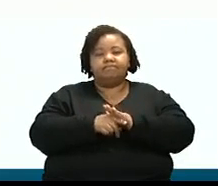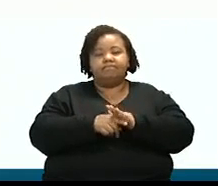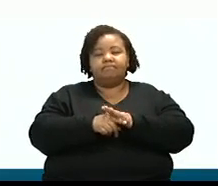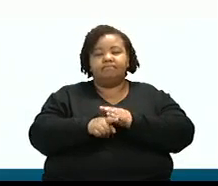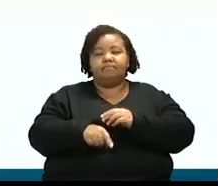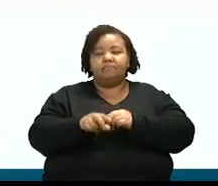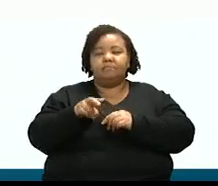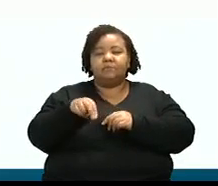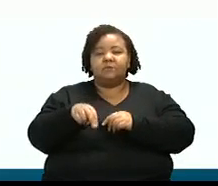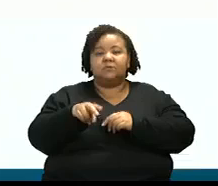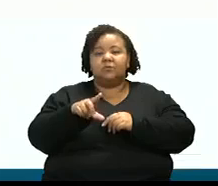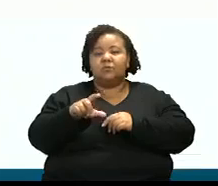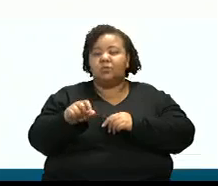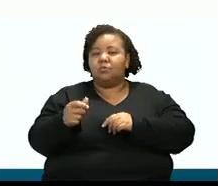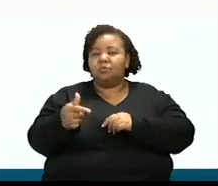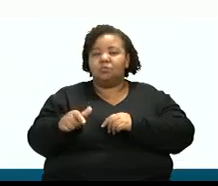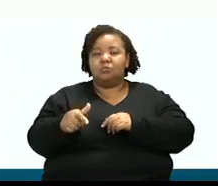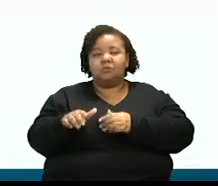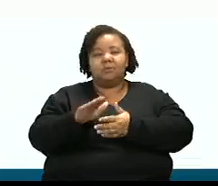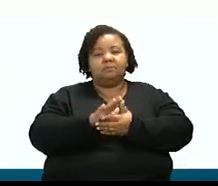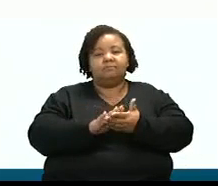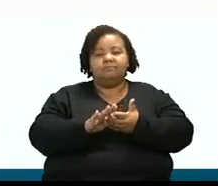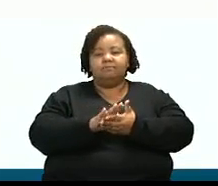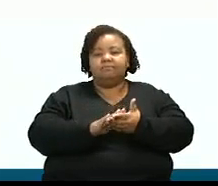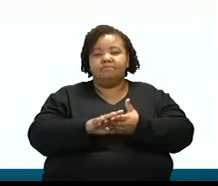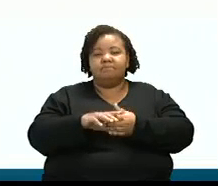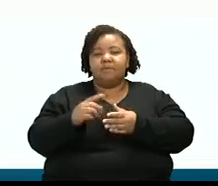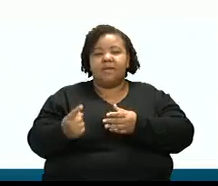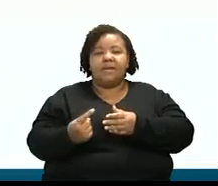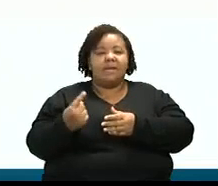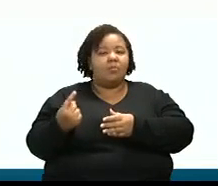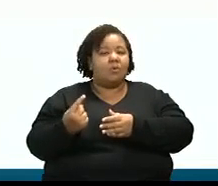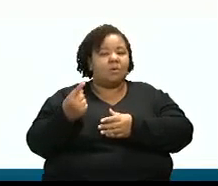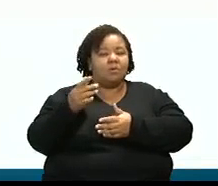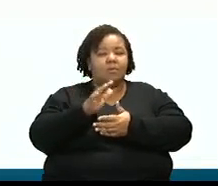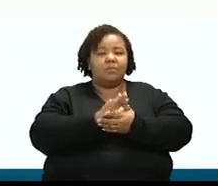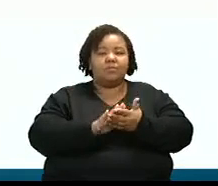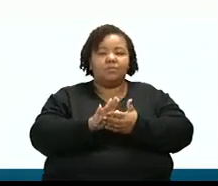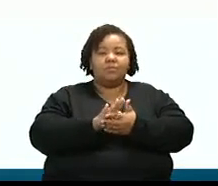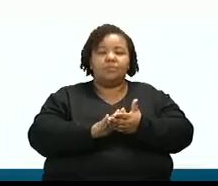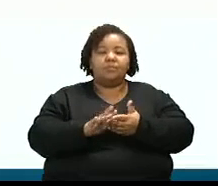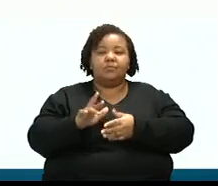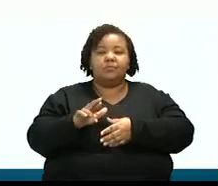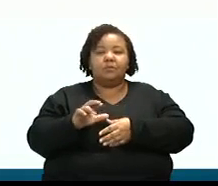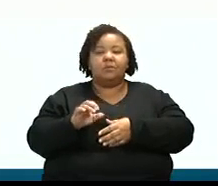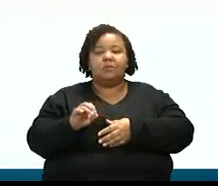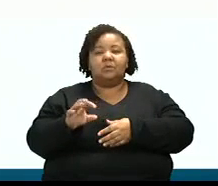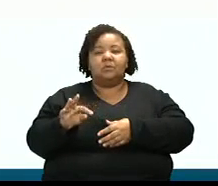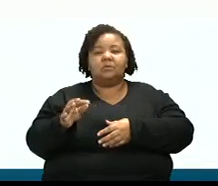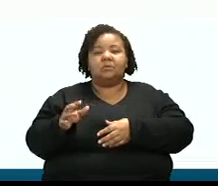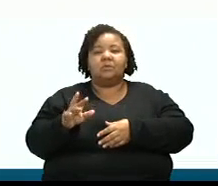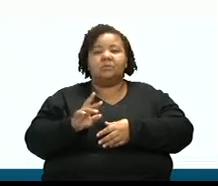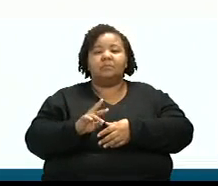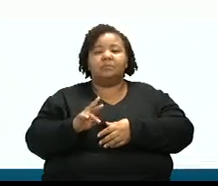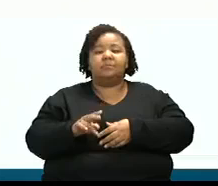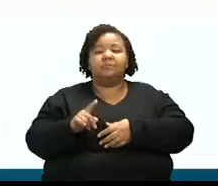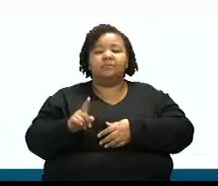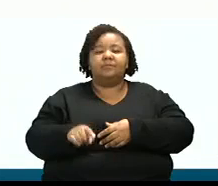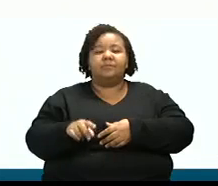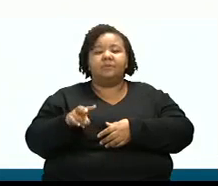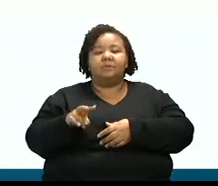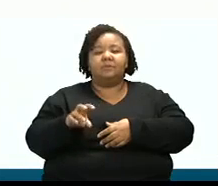nulo, não existe nenhum tipo de redemoinho. Então, o rotacional fornece o resultado como sendo um